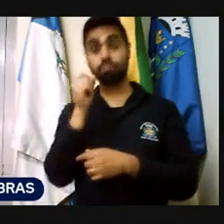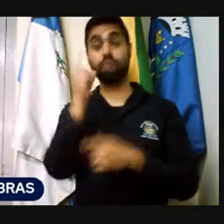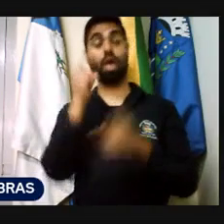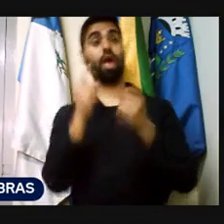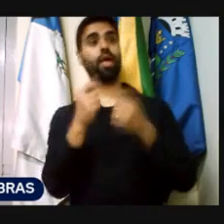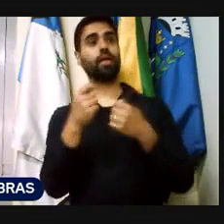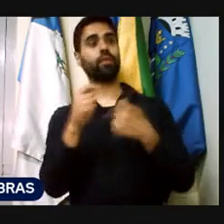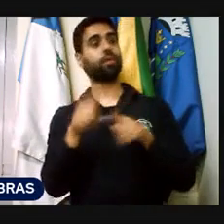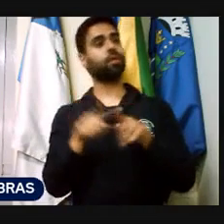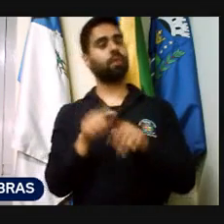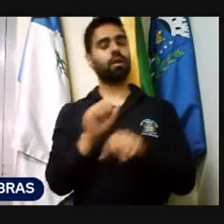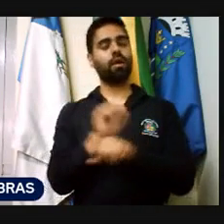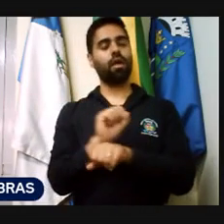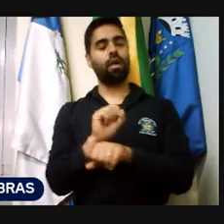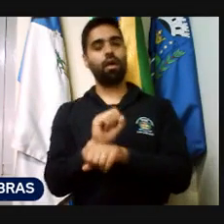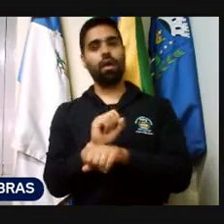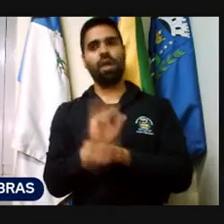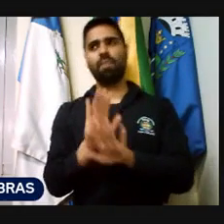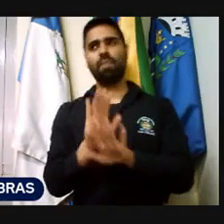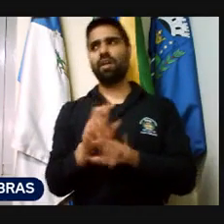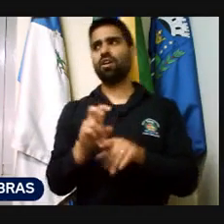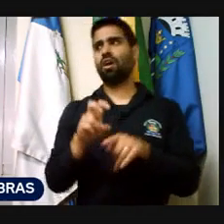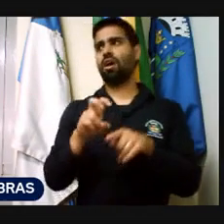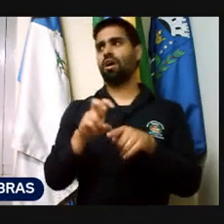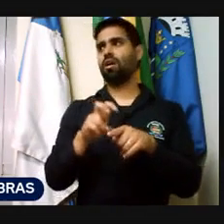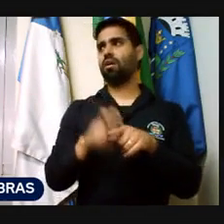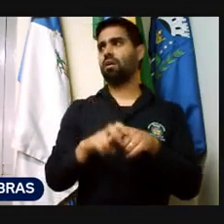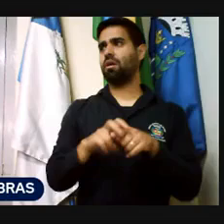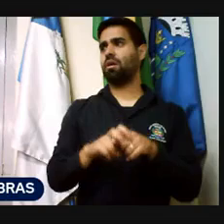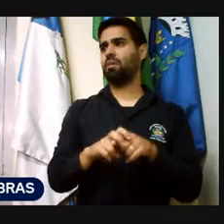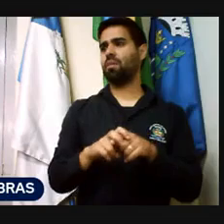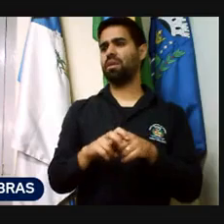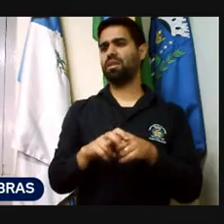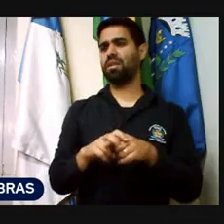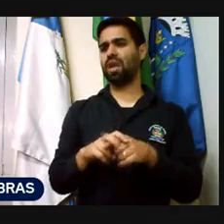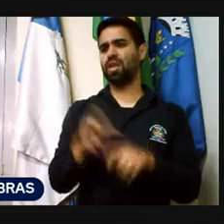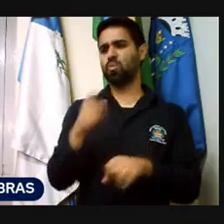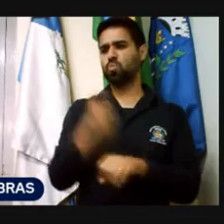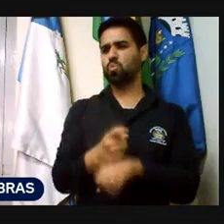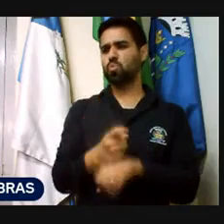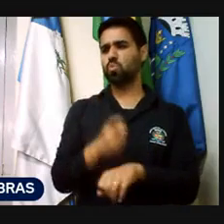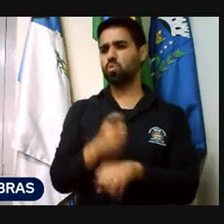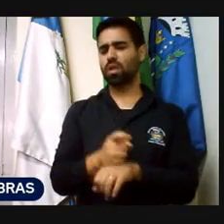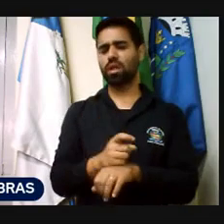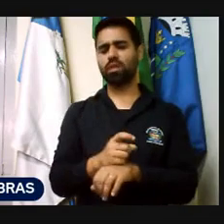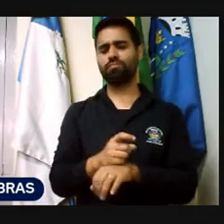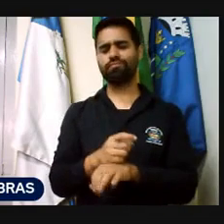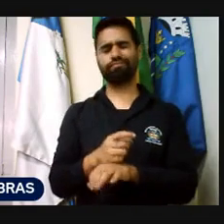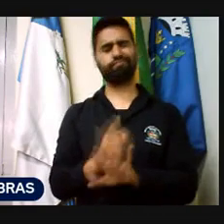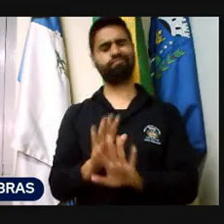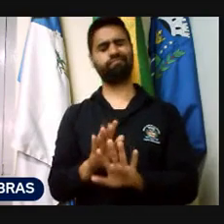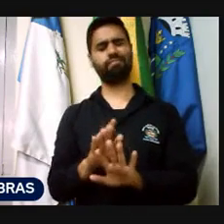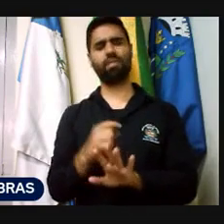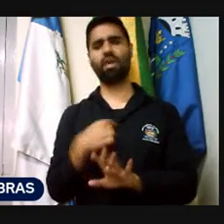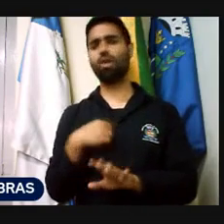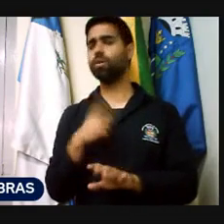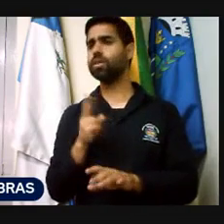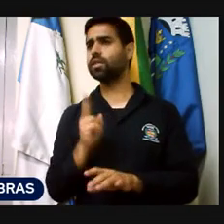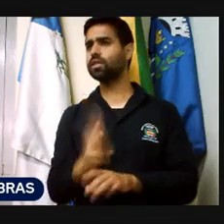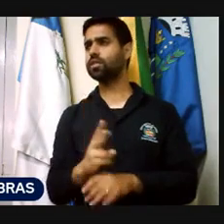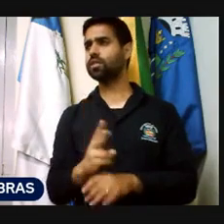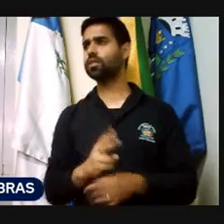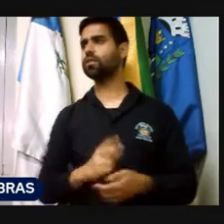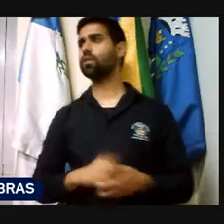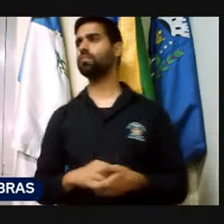tem que descansar, mas ficar numa cadeira de plástico. Todo mundo aqui, a gente está sempre